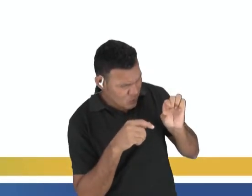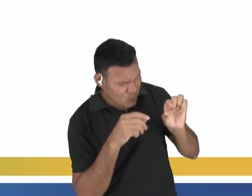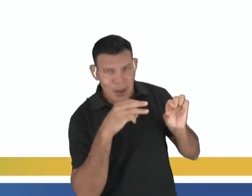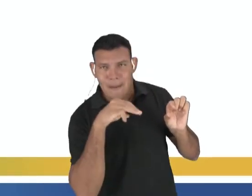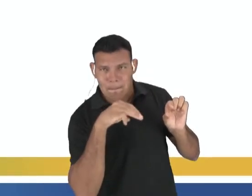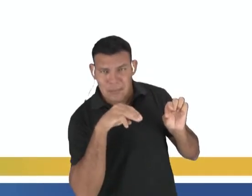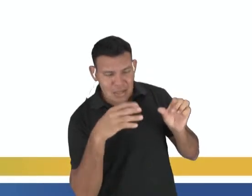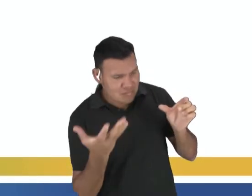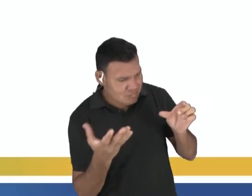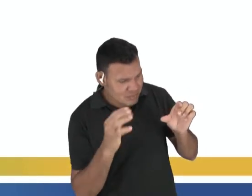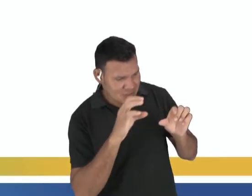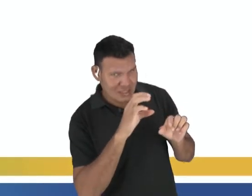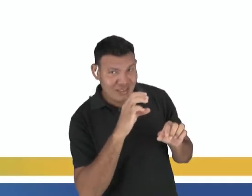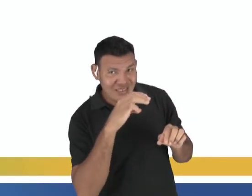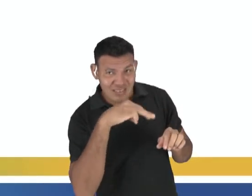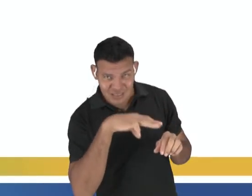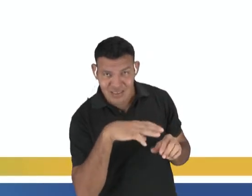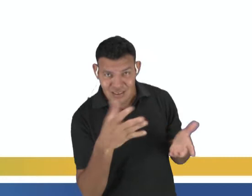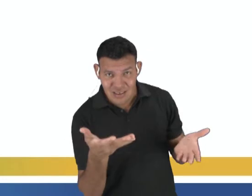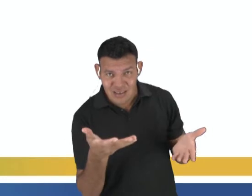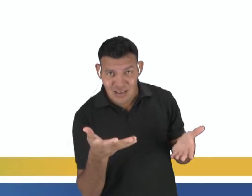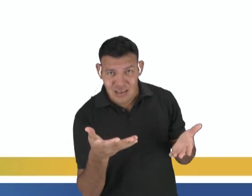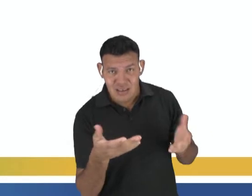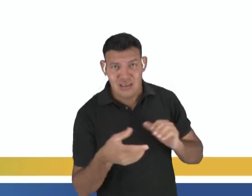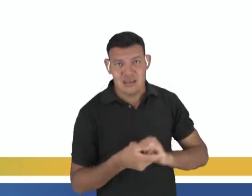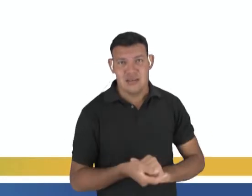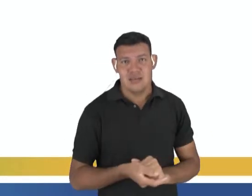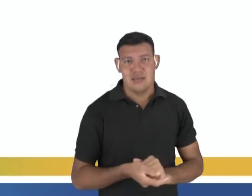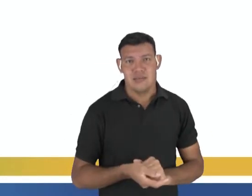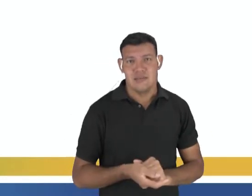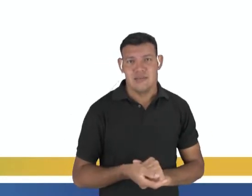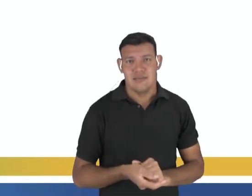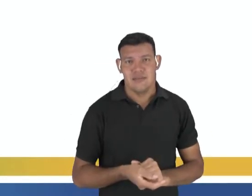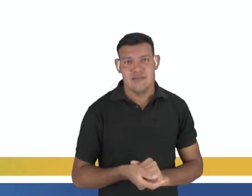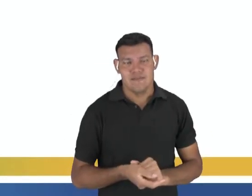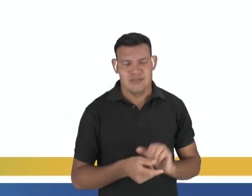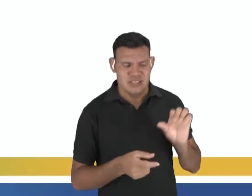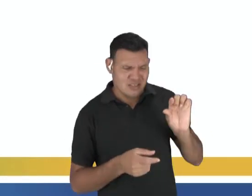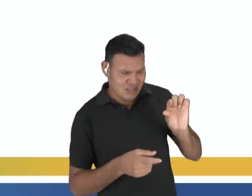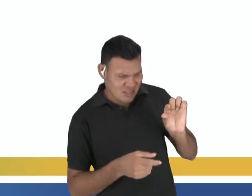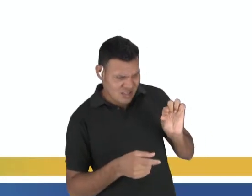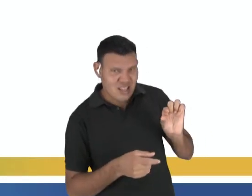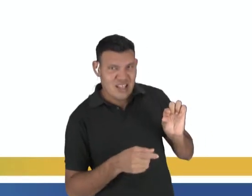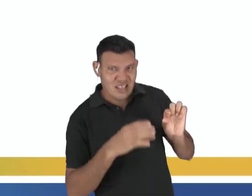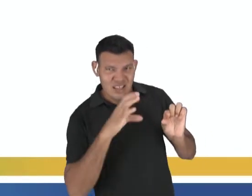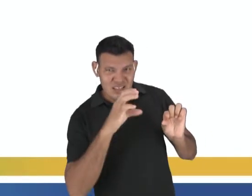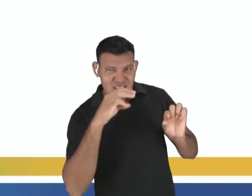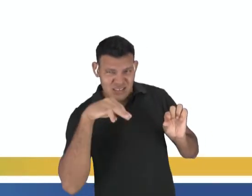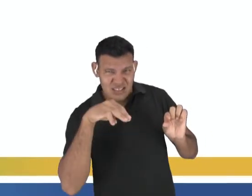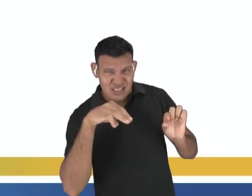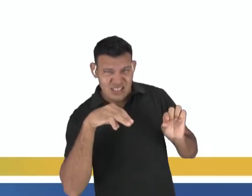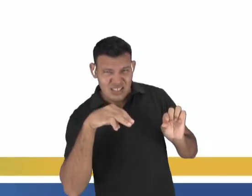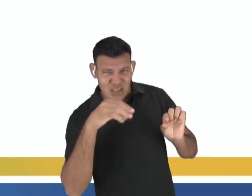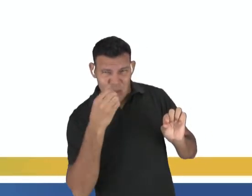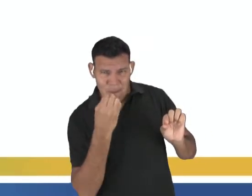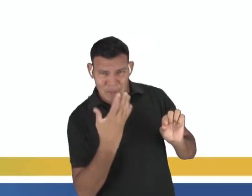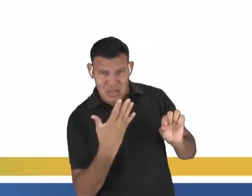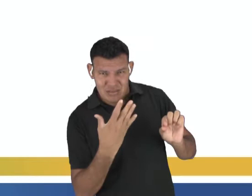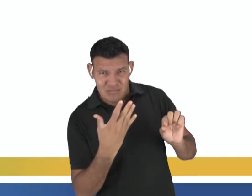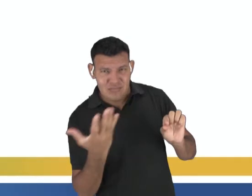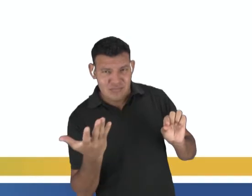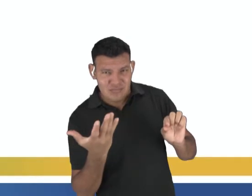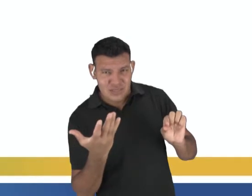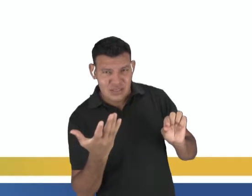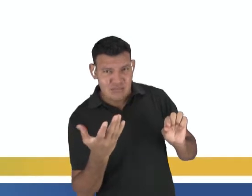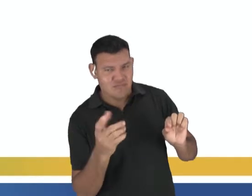não metro tão pouco né centímetro ainda apesar de centímetros imunidade já